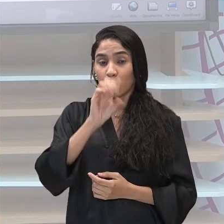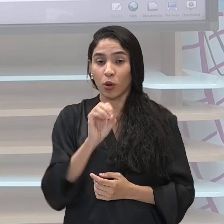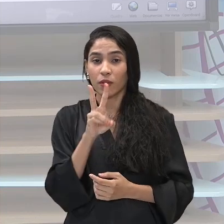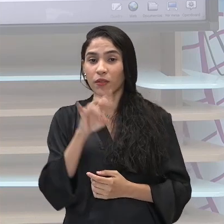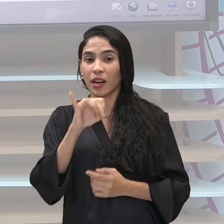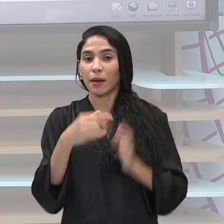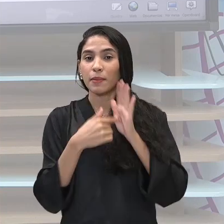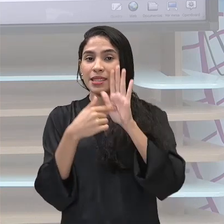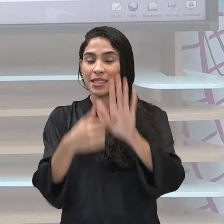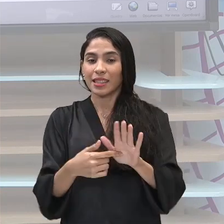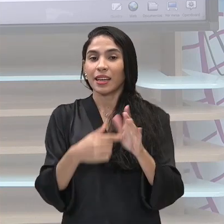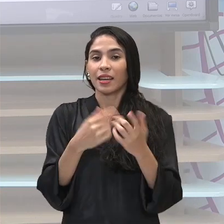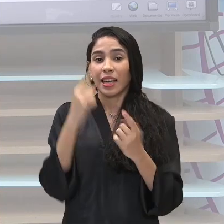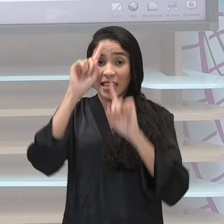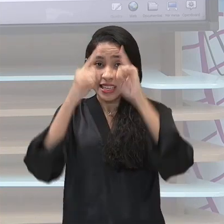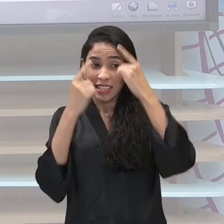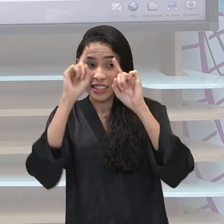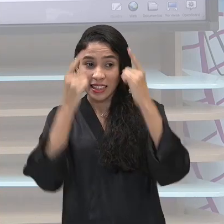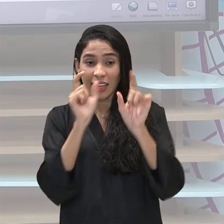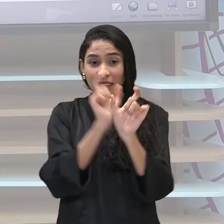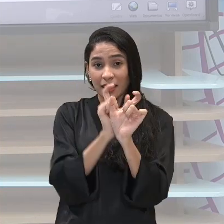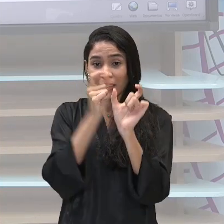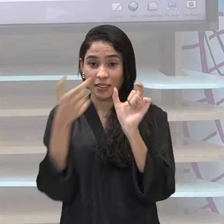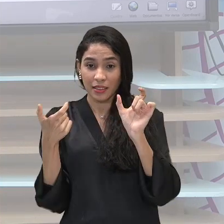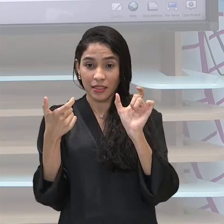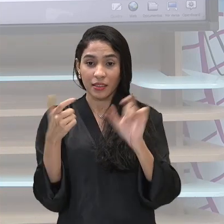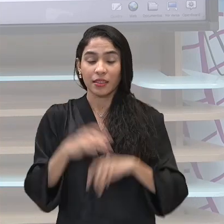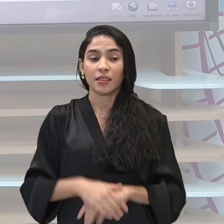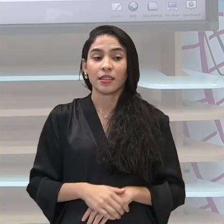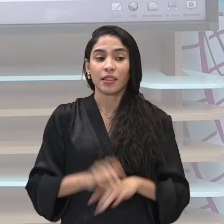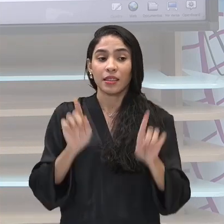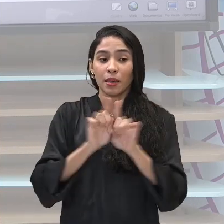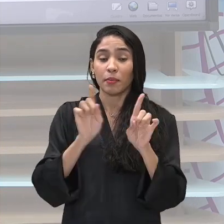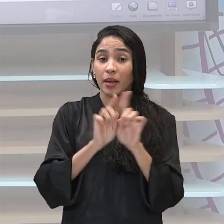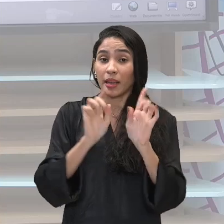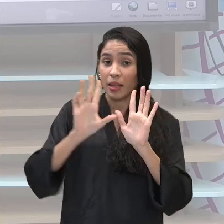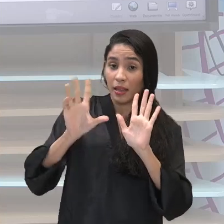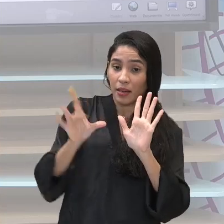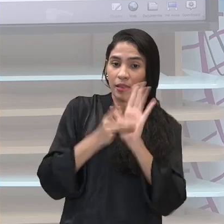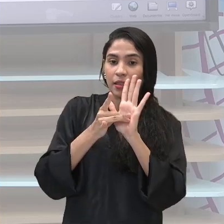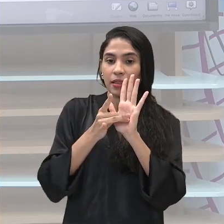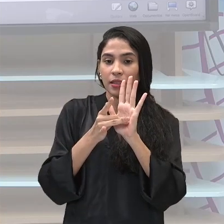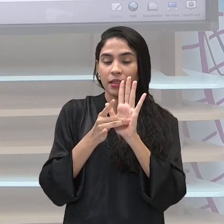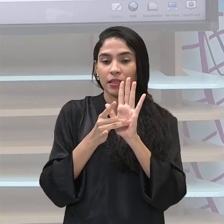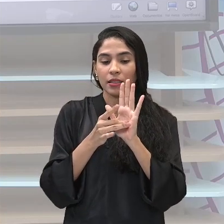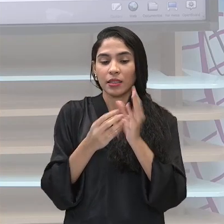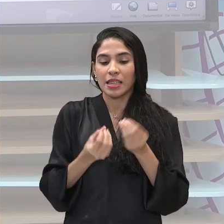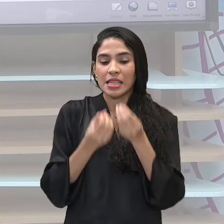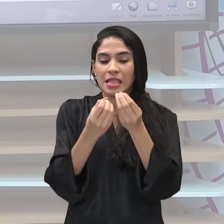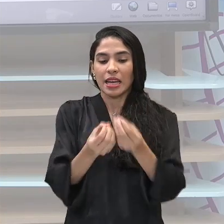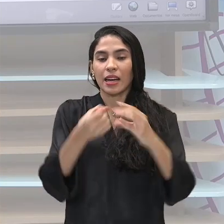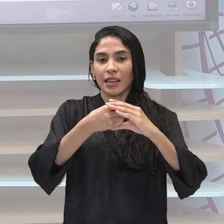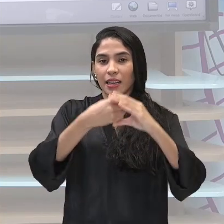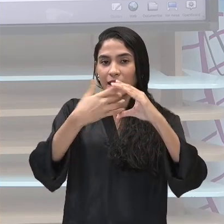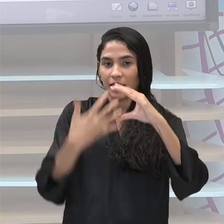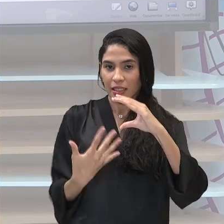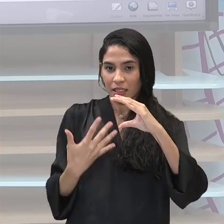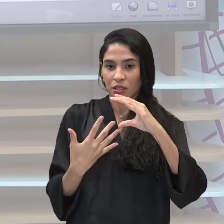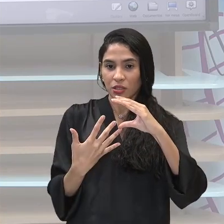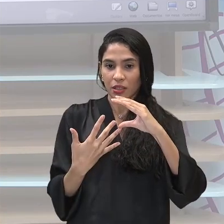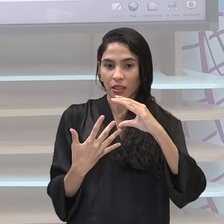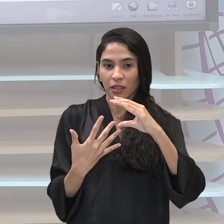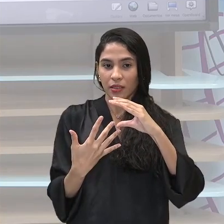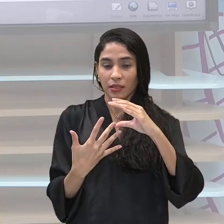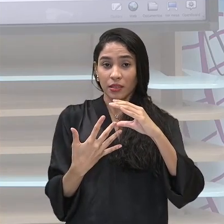né, opostas, a personificação, que atribui características, né,